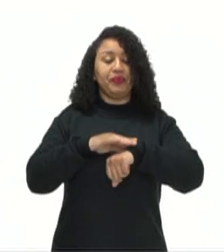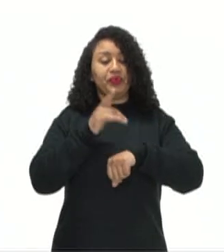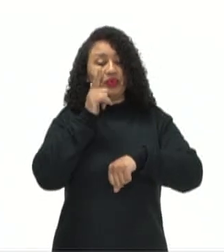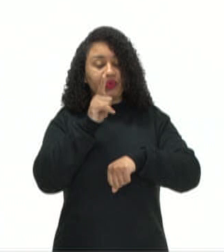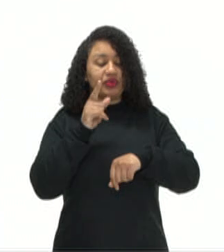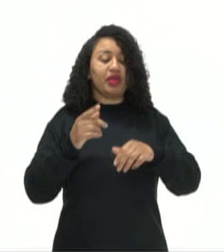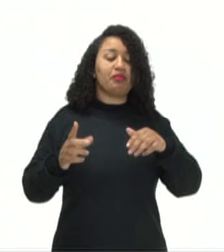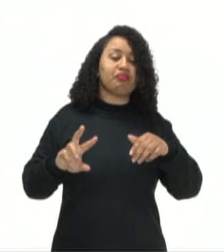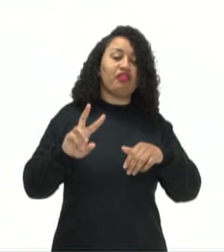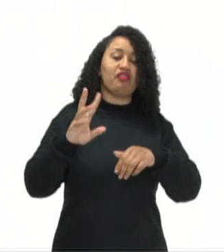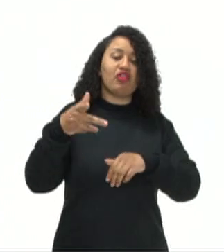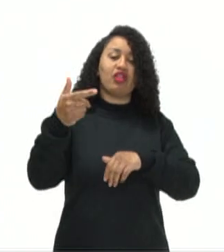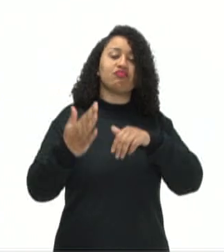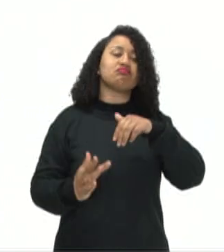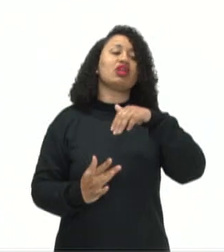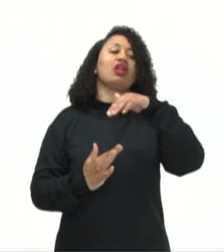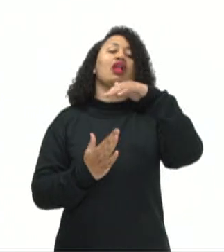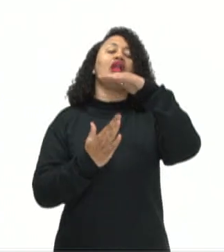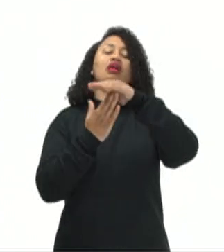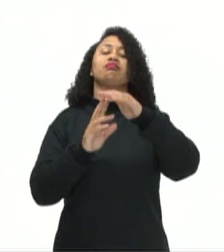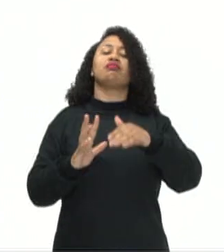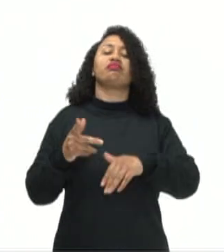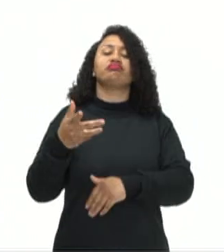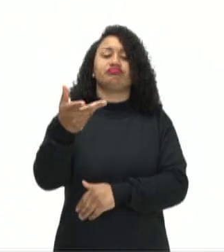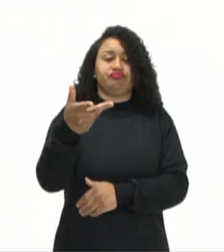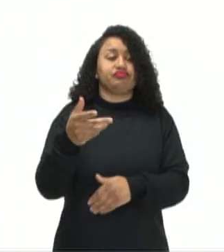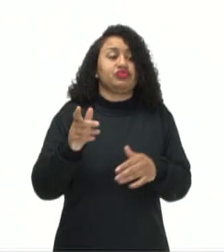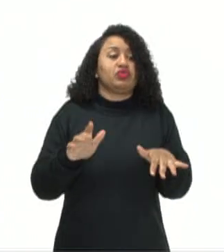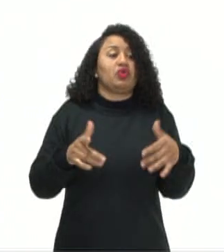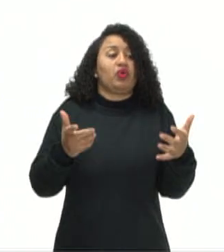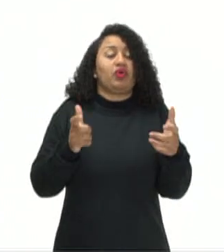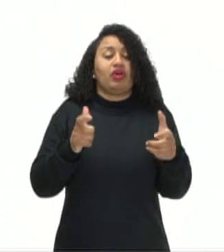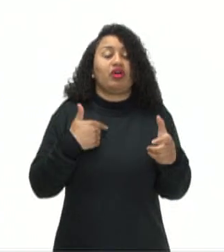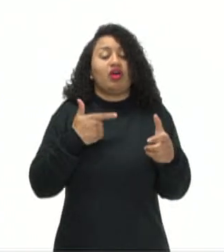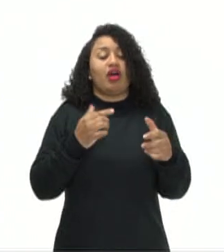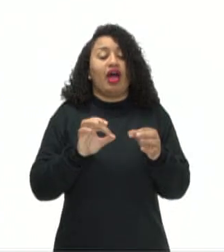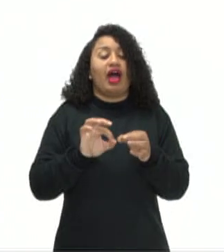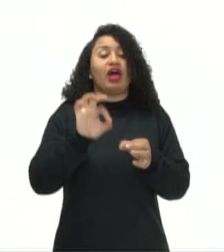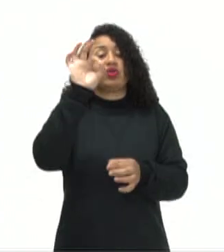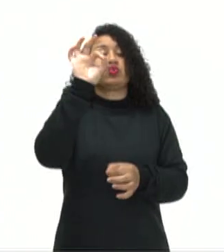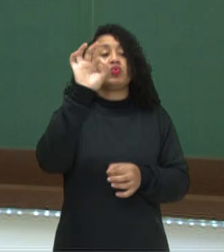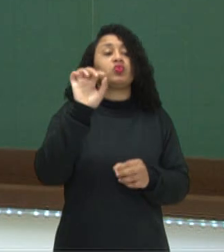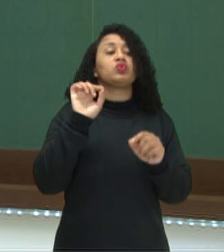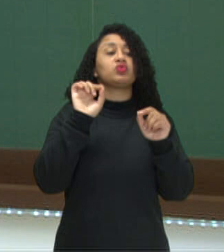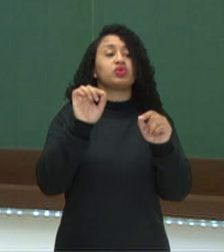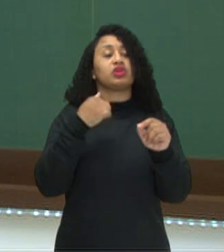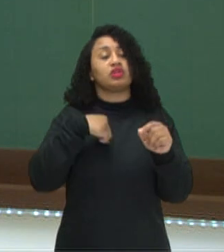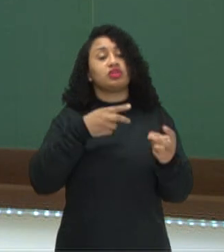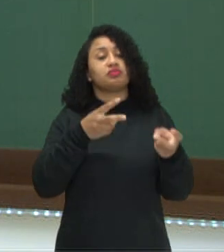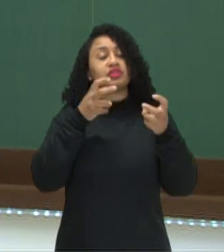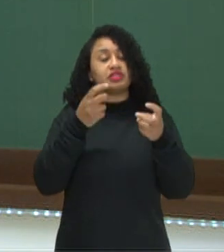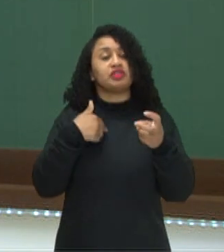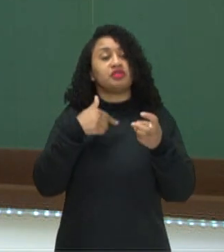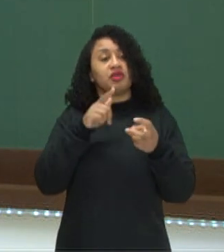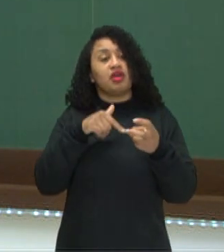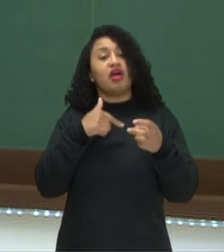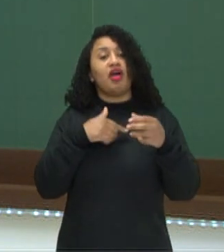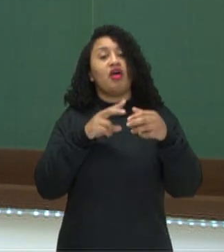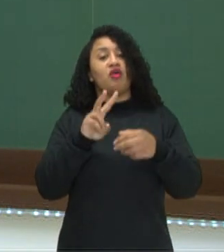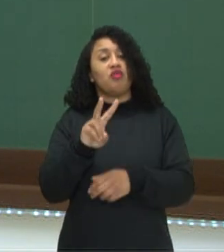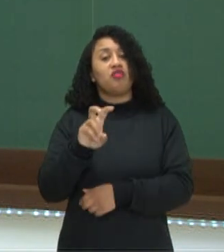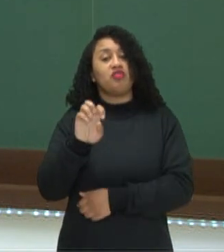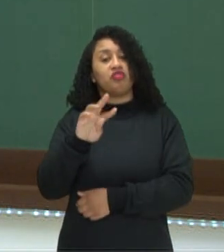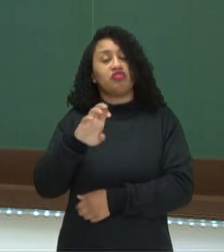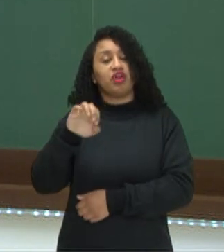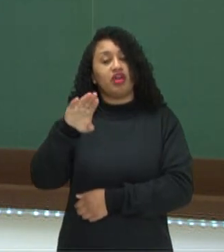atingiu maior velocidade? Onde ela teria maior altura? Nesse caso, nós observamos o vértice da parábola, né?